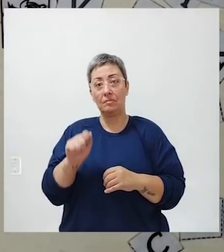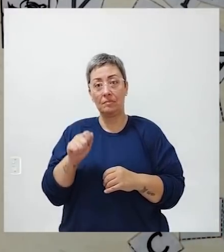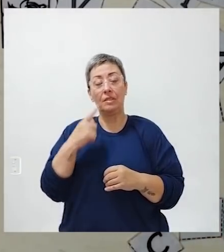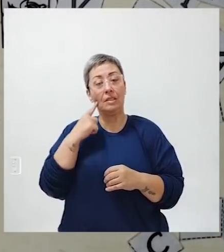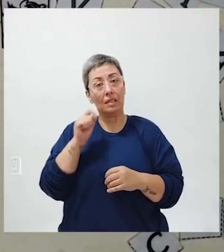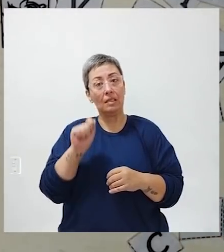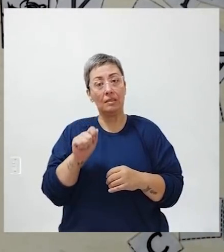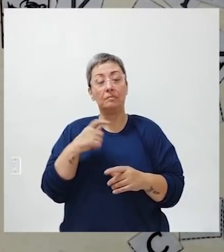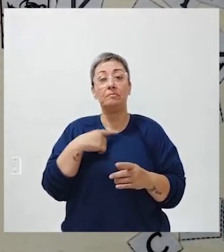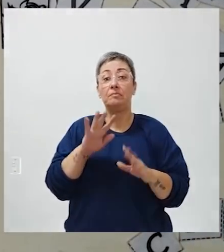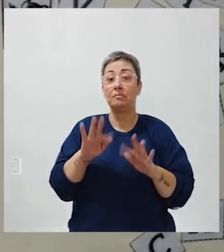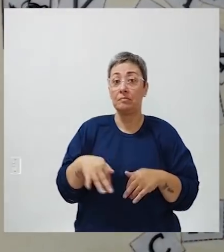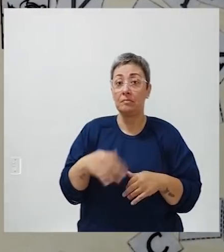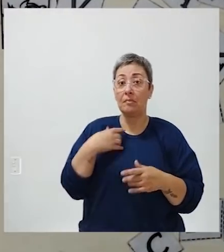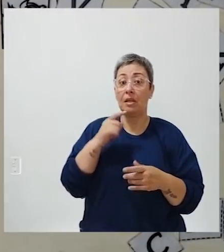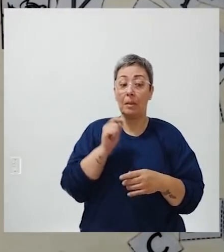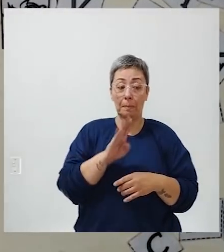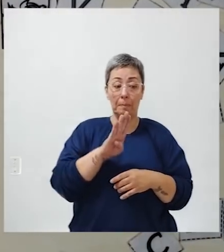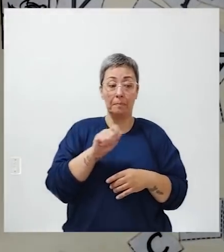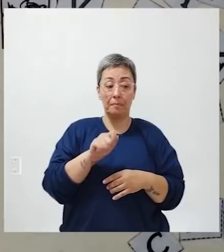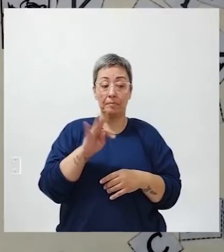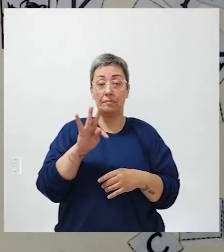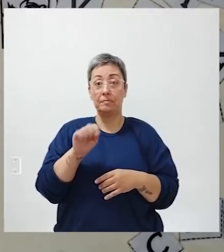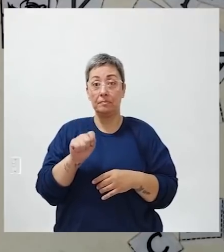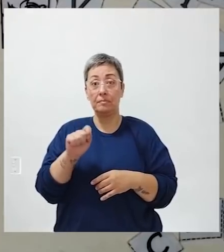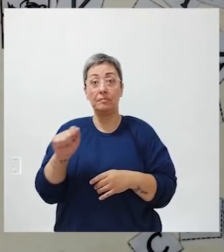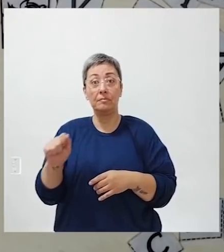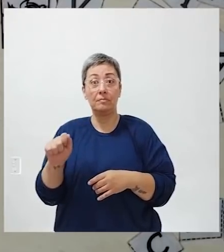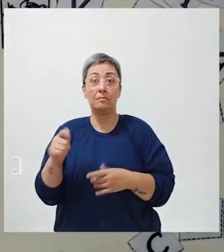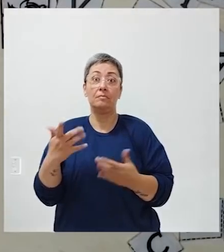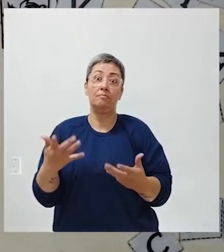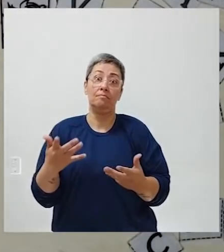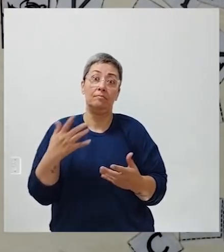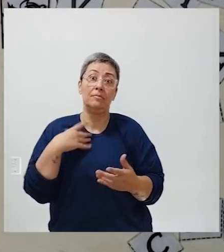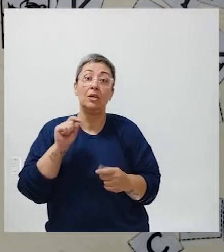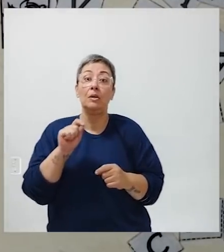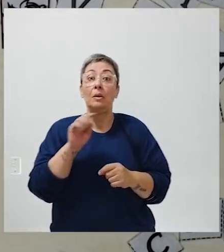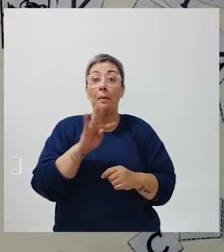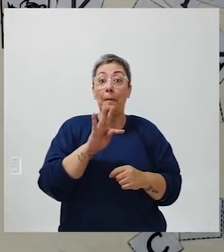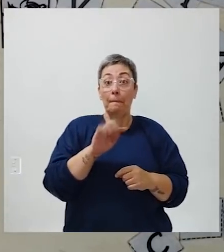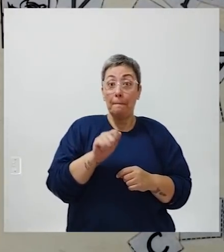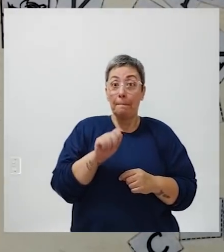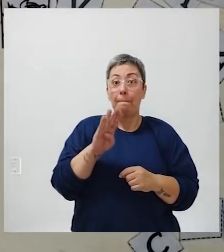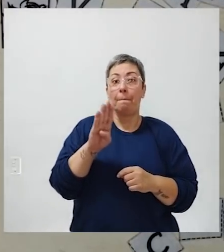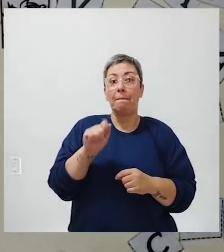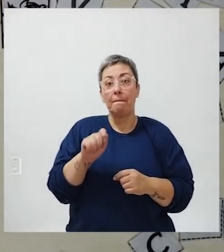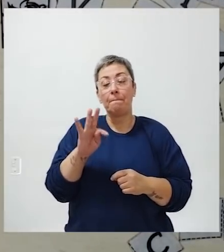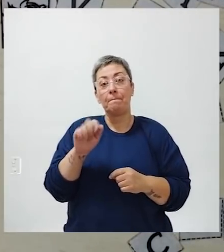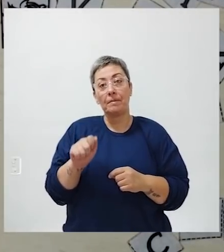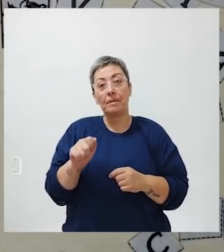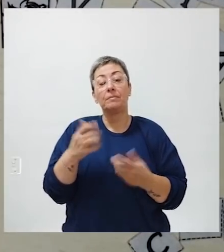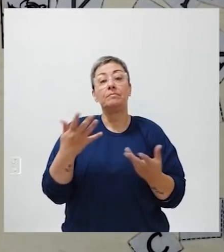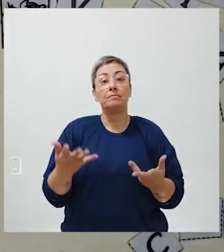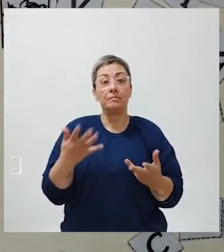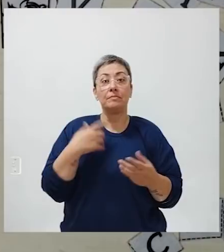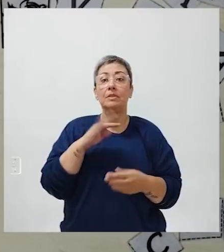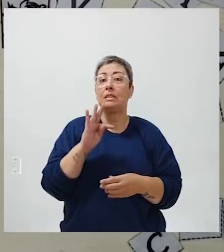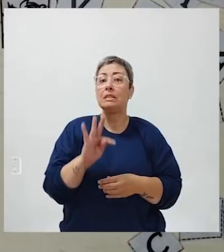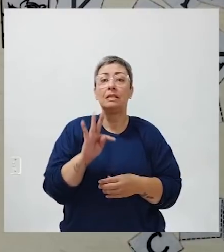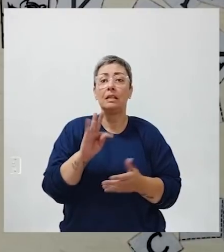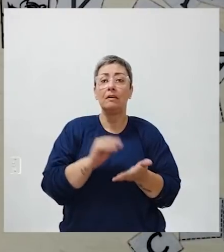com A. Mas aqui tá escrito assim, ó. Batá. Pra ficar o tá, tá, tá.